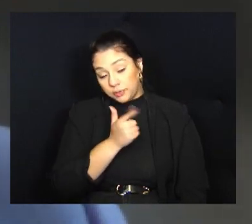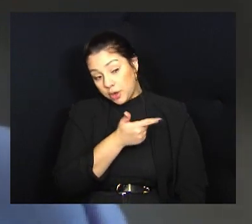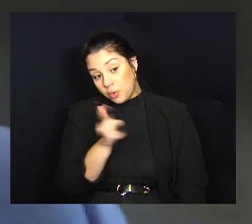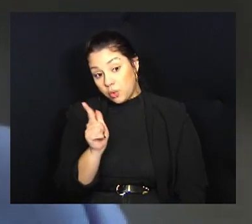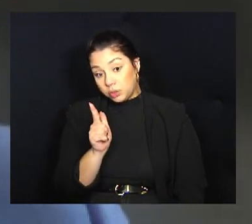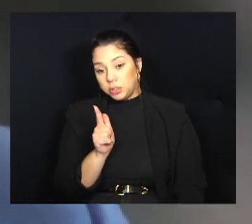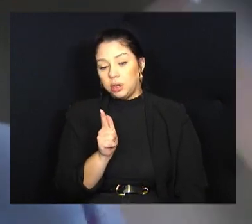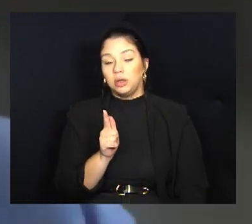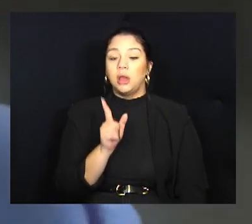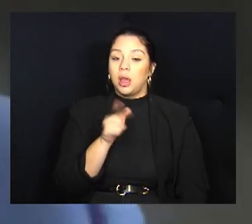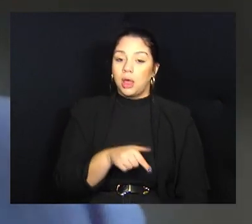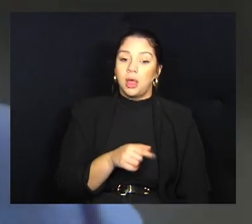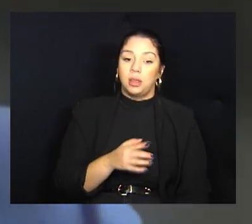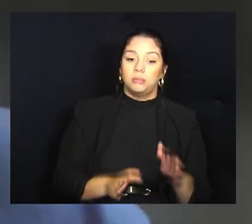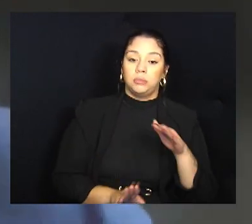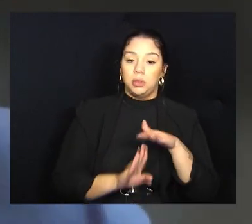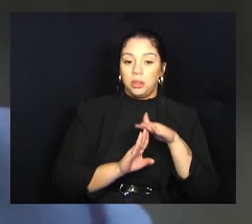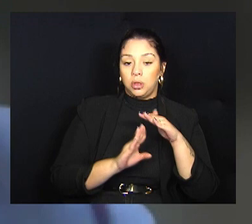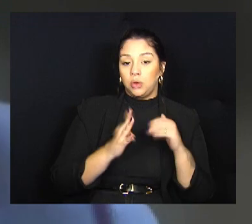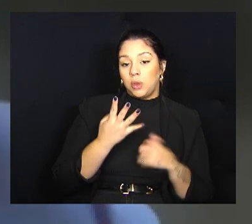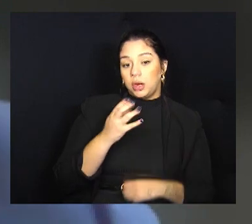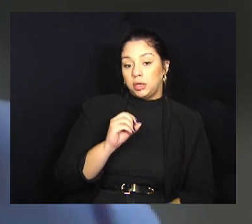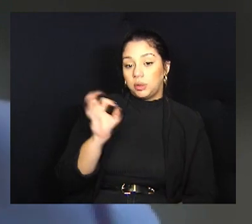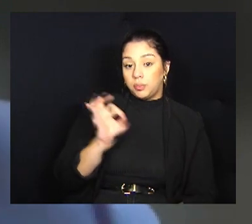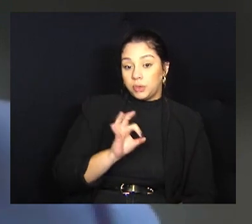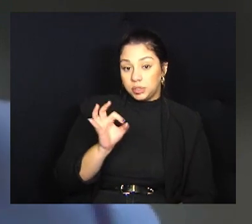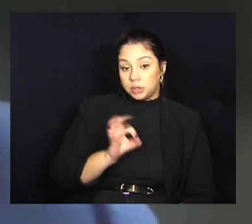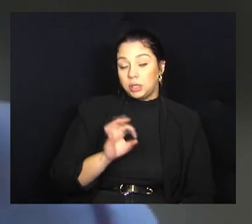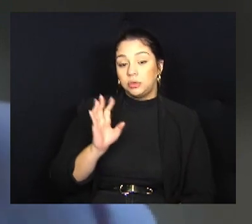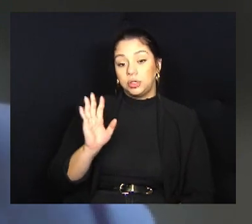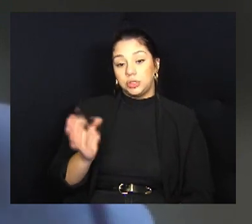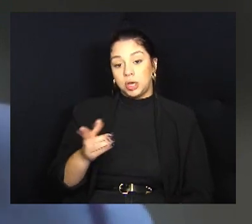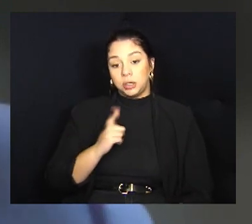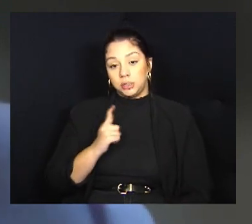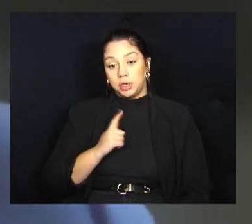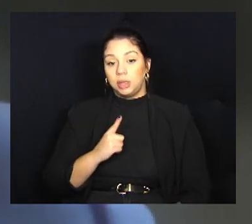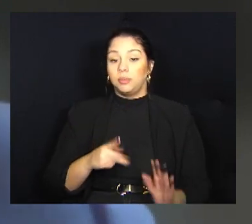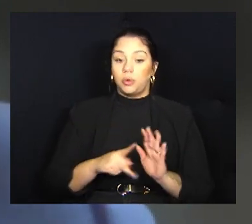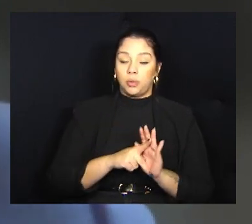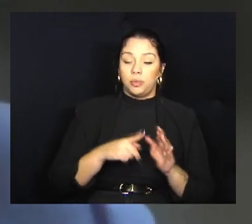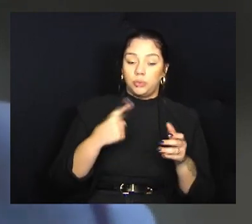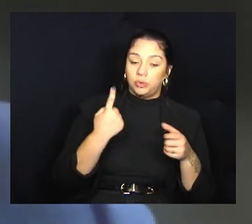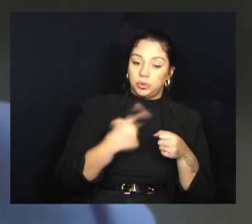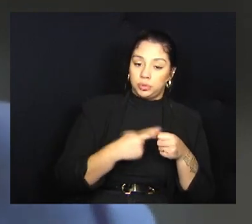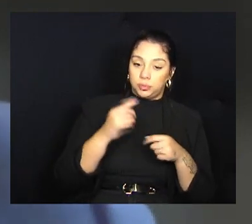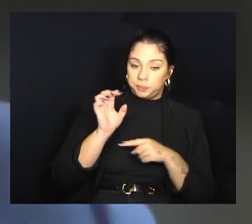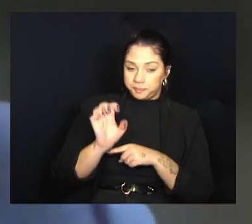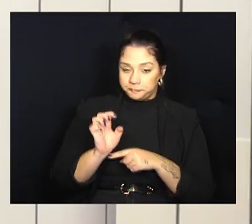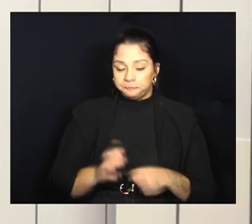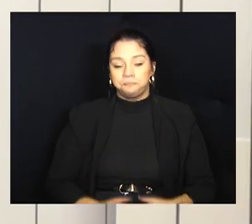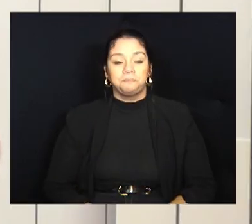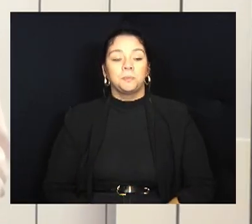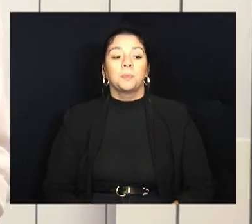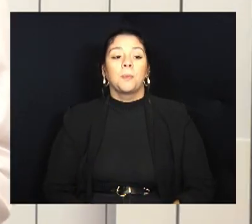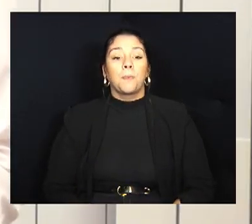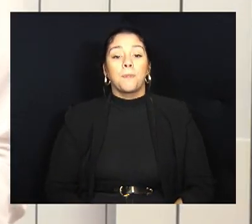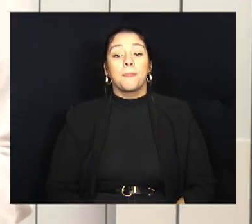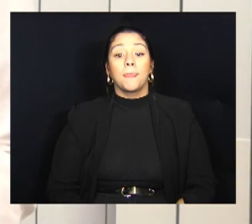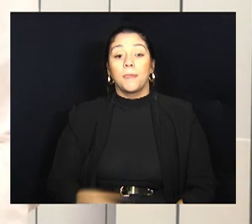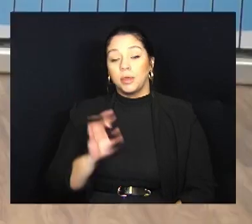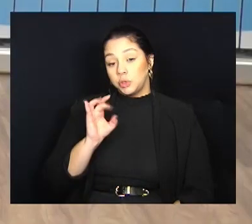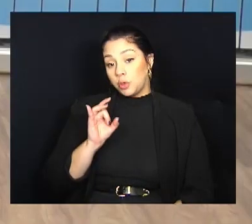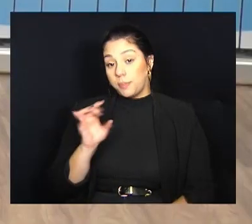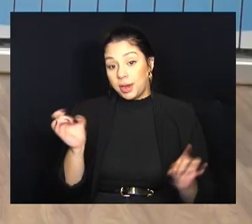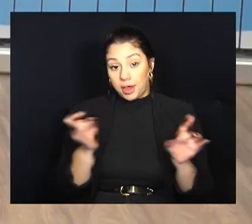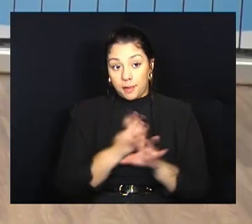40% da aplicada pelo estado e município. Ô Vinícius, para a gente poder encerrar e para